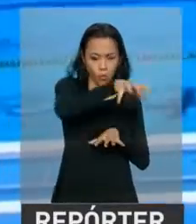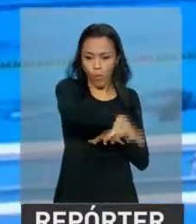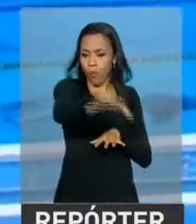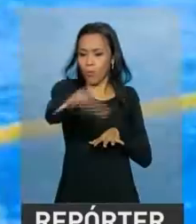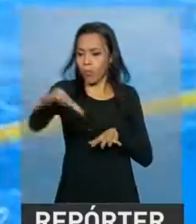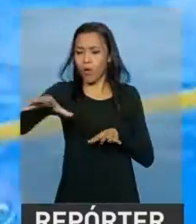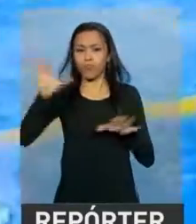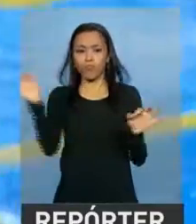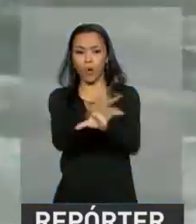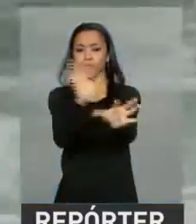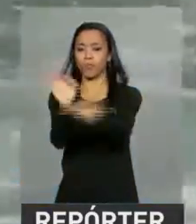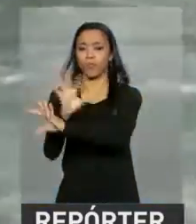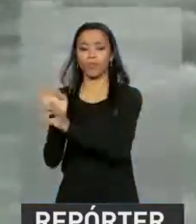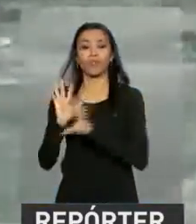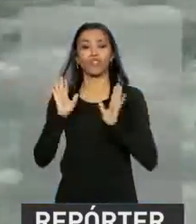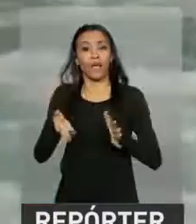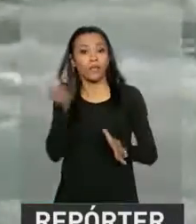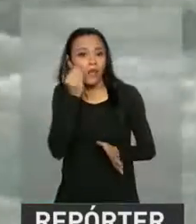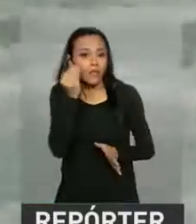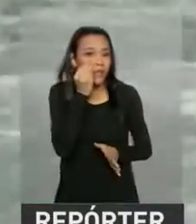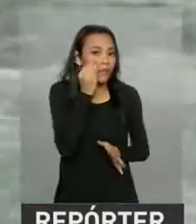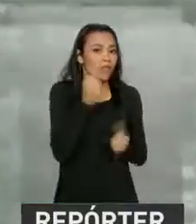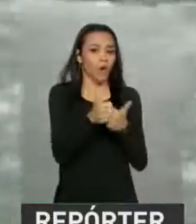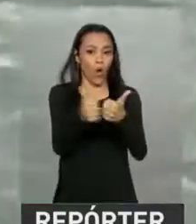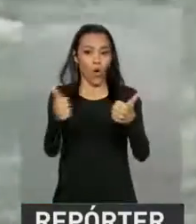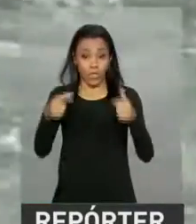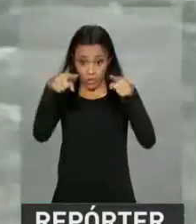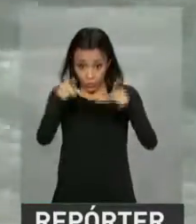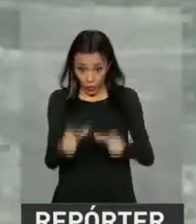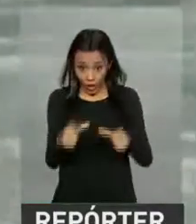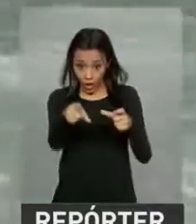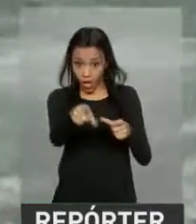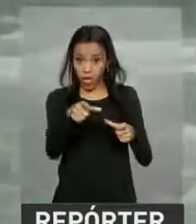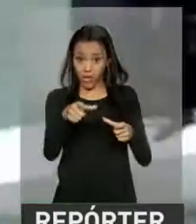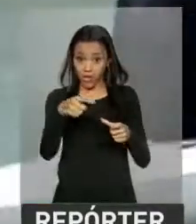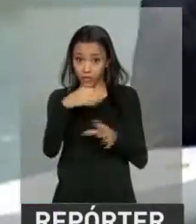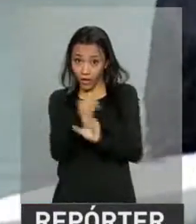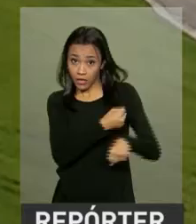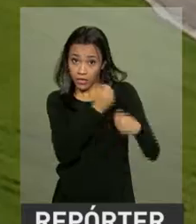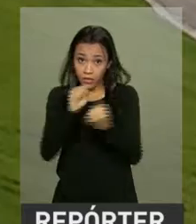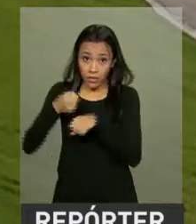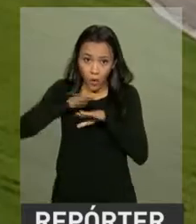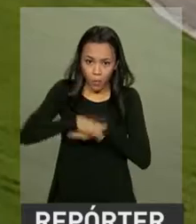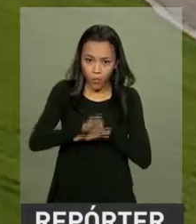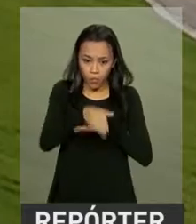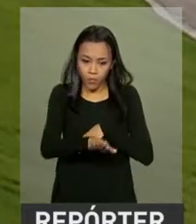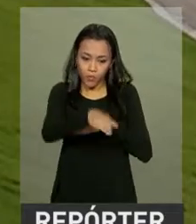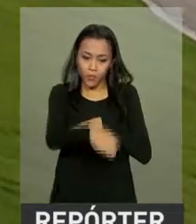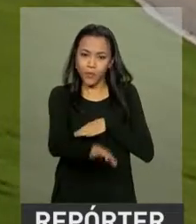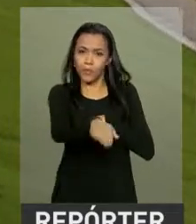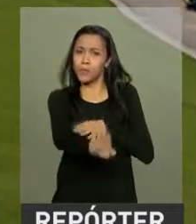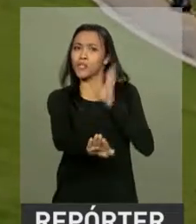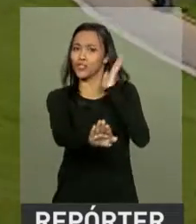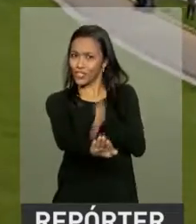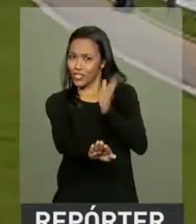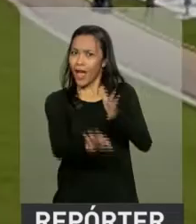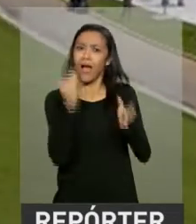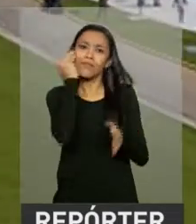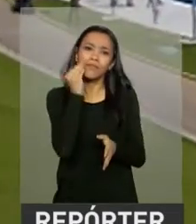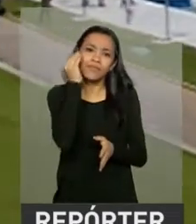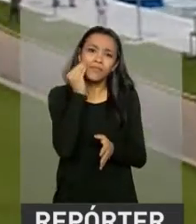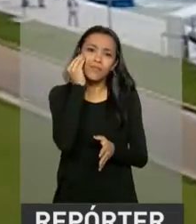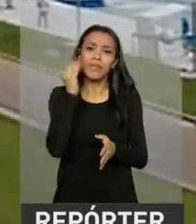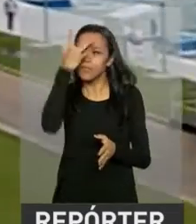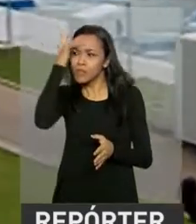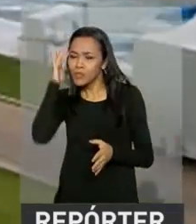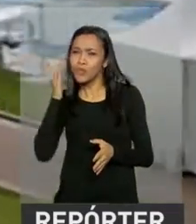todas entregues e testadas. O Parque Radical, que receberá as disputas da canoagem slalom, já foi aproveitado pela população